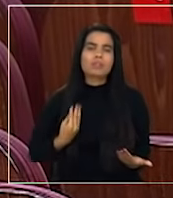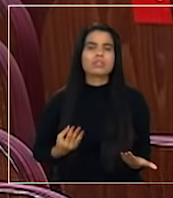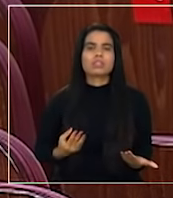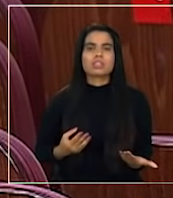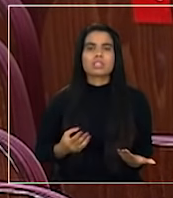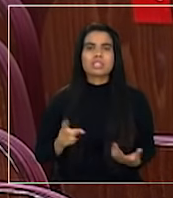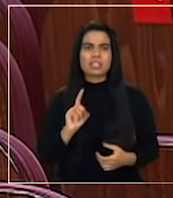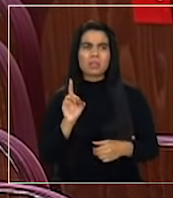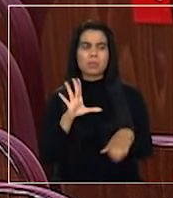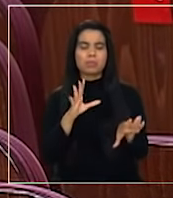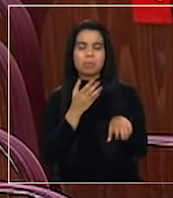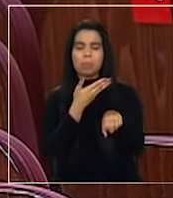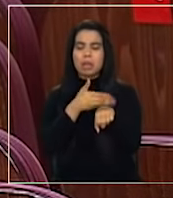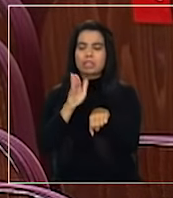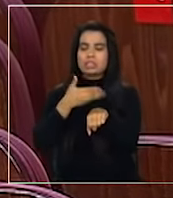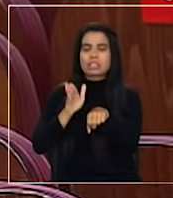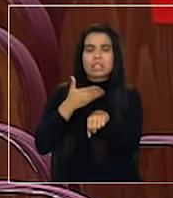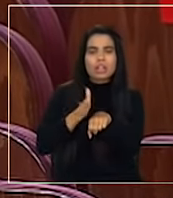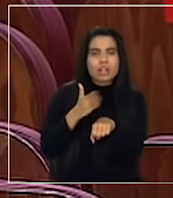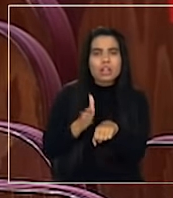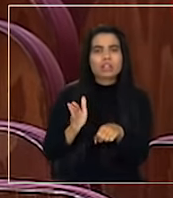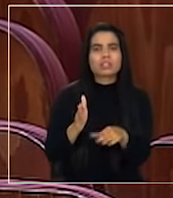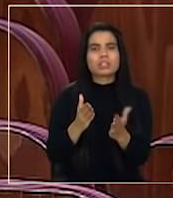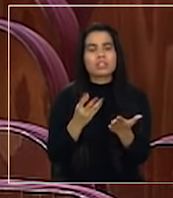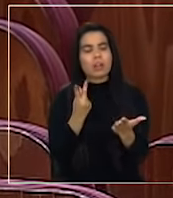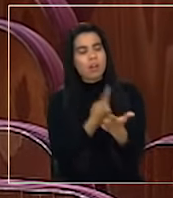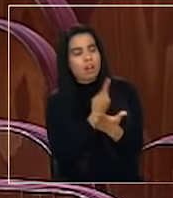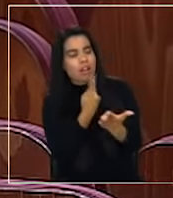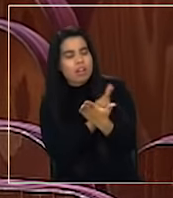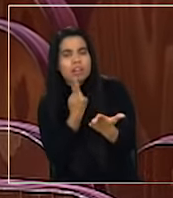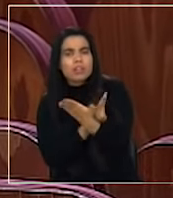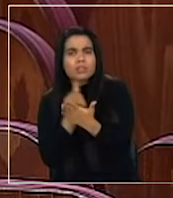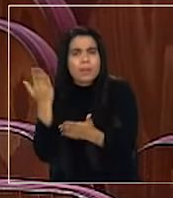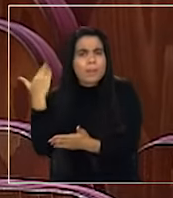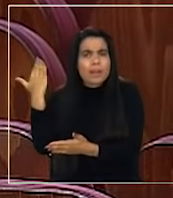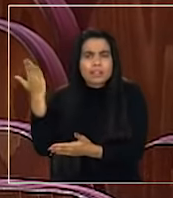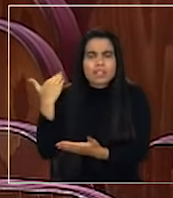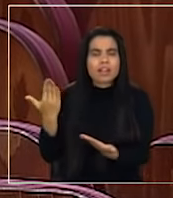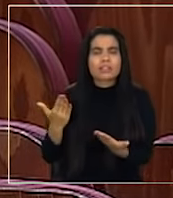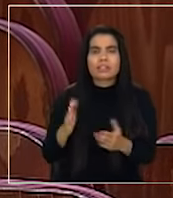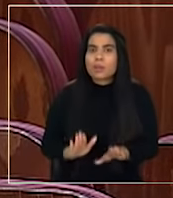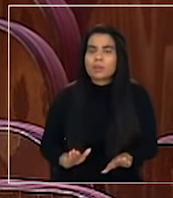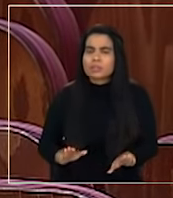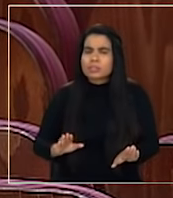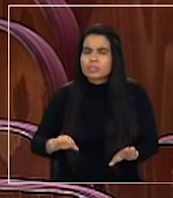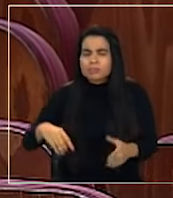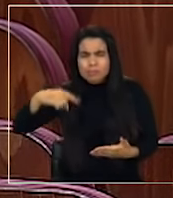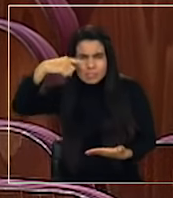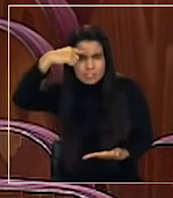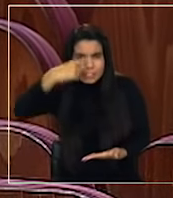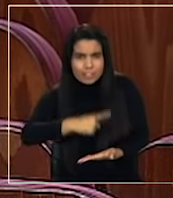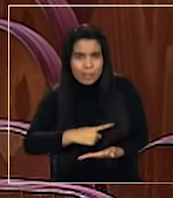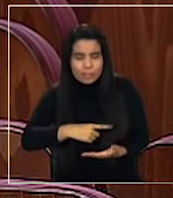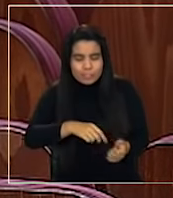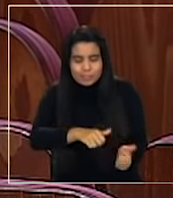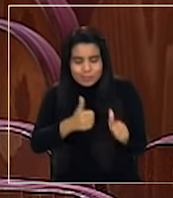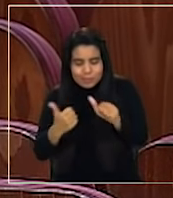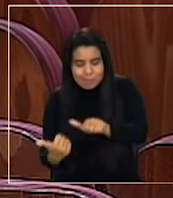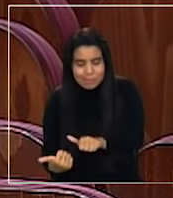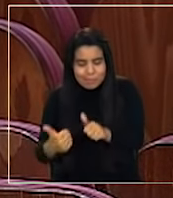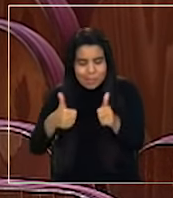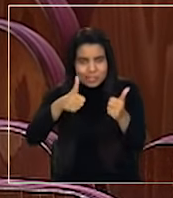mais praticando os mesmos erros do passado. Então, quando você toma essa decisão, você se batiza nas